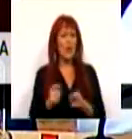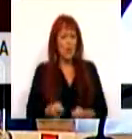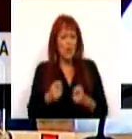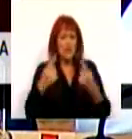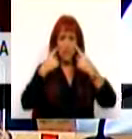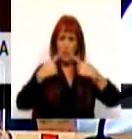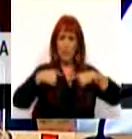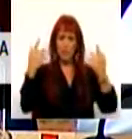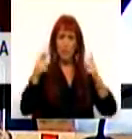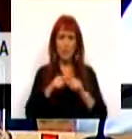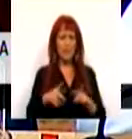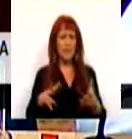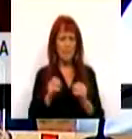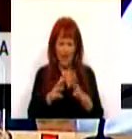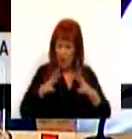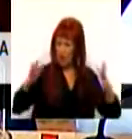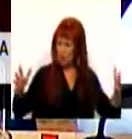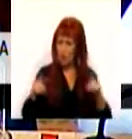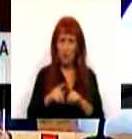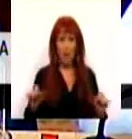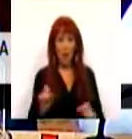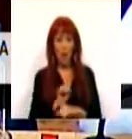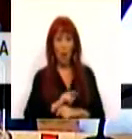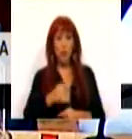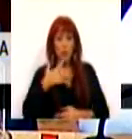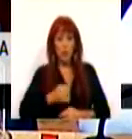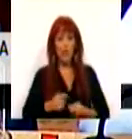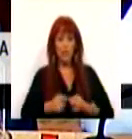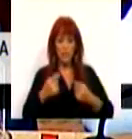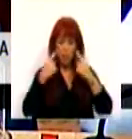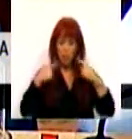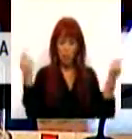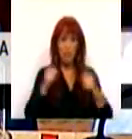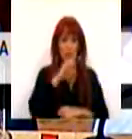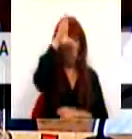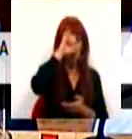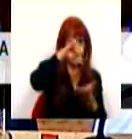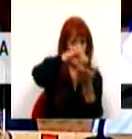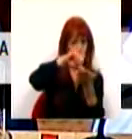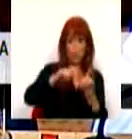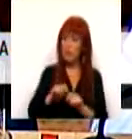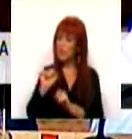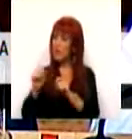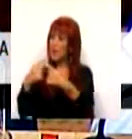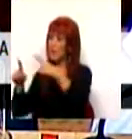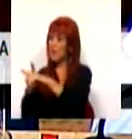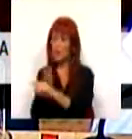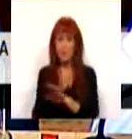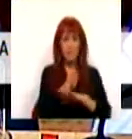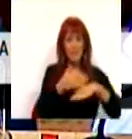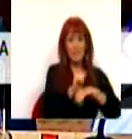investimento público, de um quadro mais amplo que englobe o total dos investimentos públicos, seja do Estado Central, dos seus diferentes